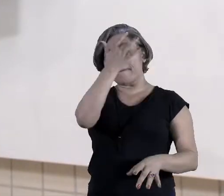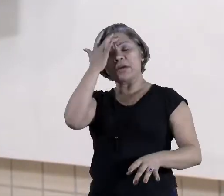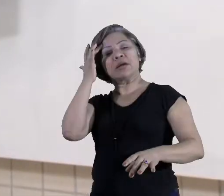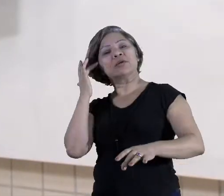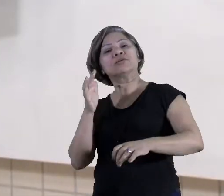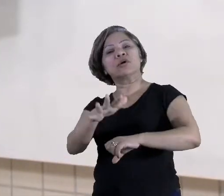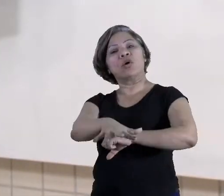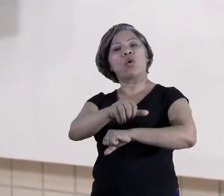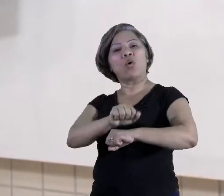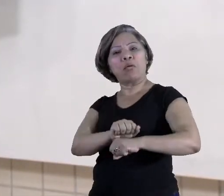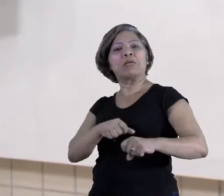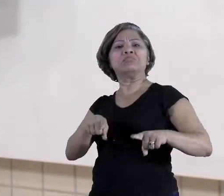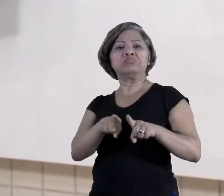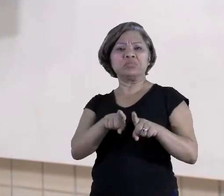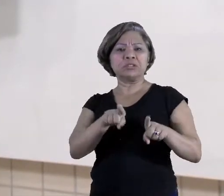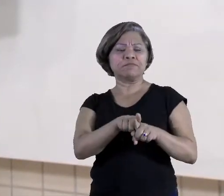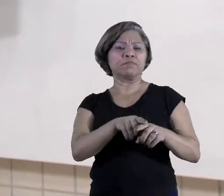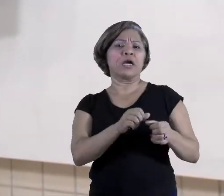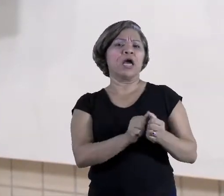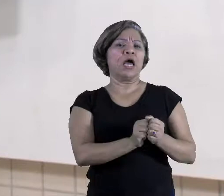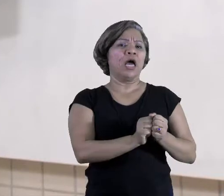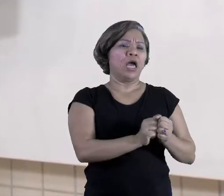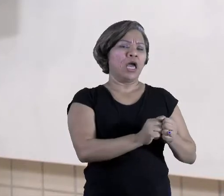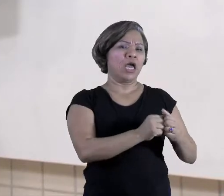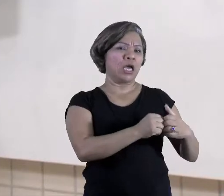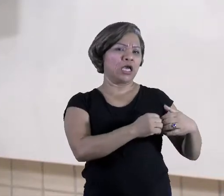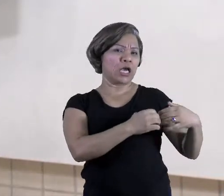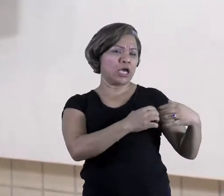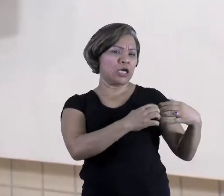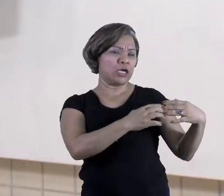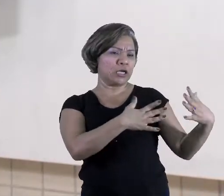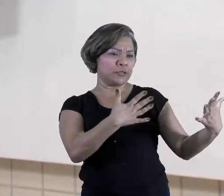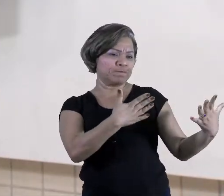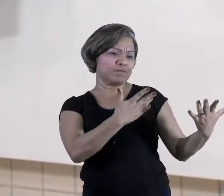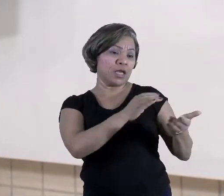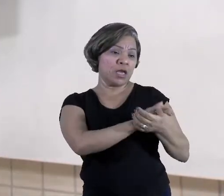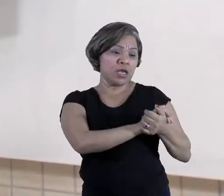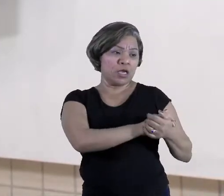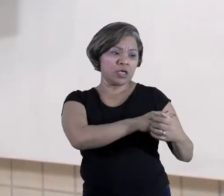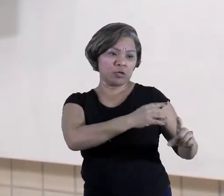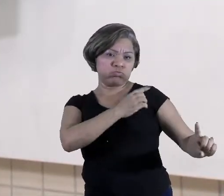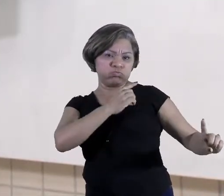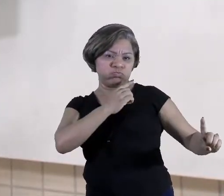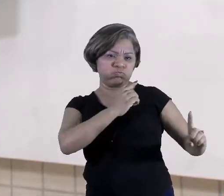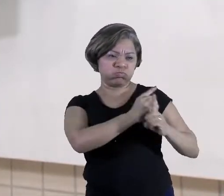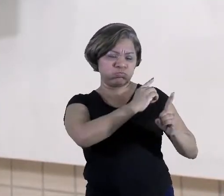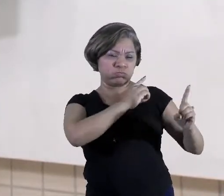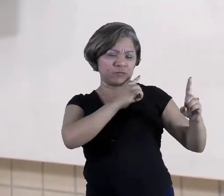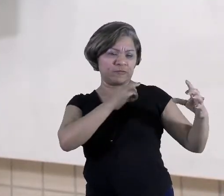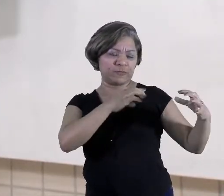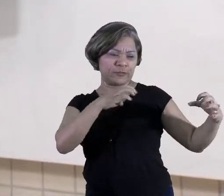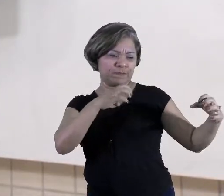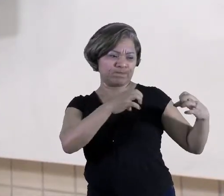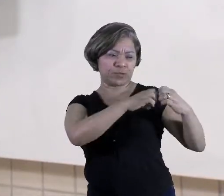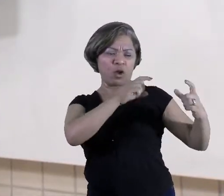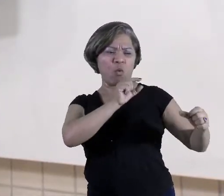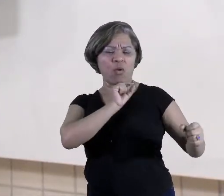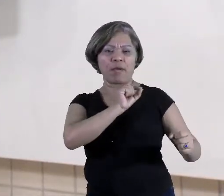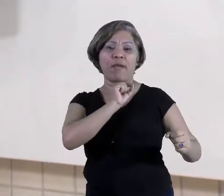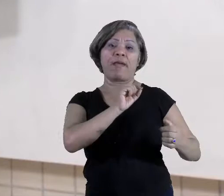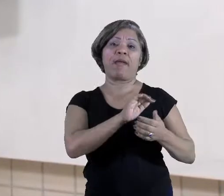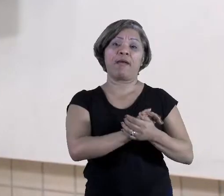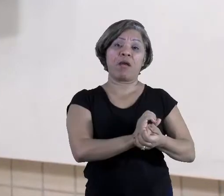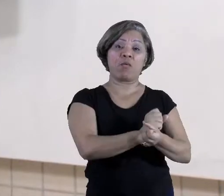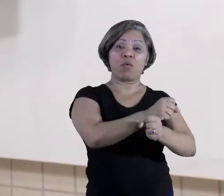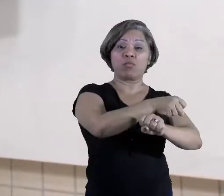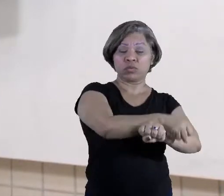os padres jesuítas. Por quê? Porque esses padres jesuítas proibiam a escravização do indígena. Como naquela região